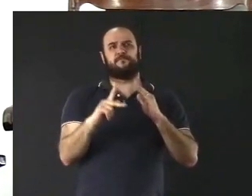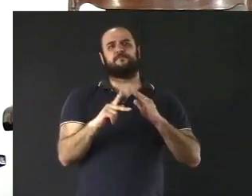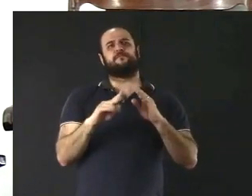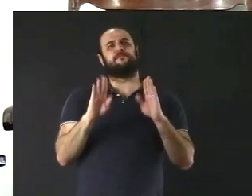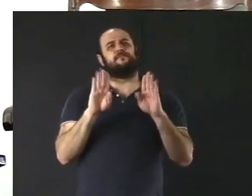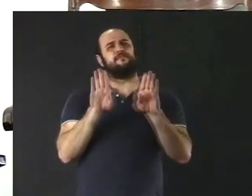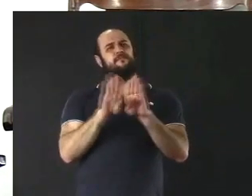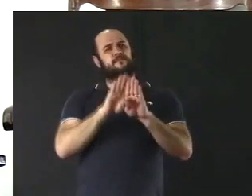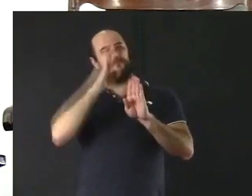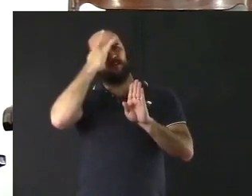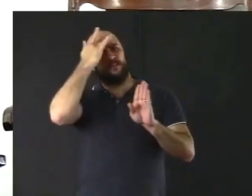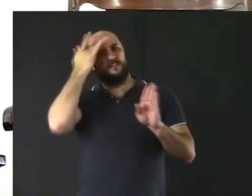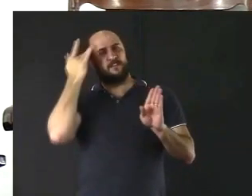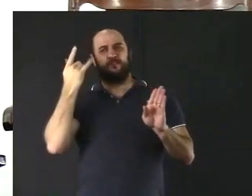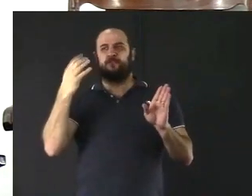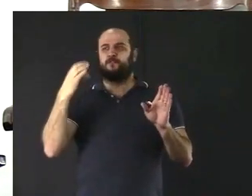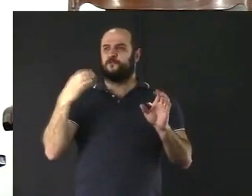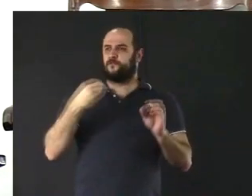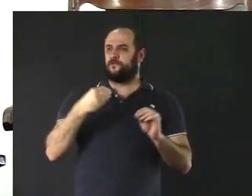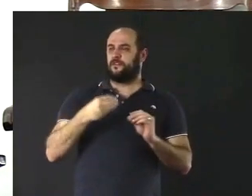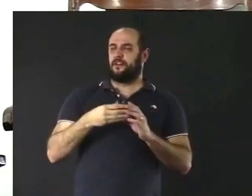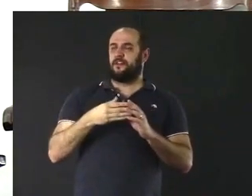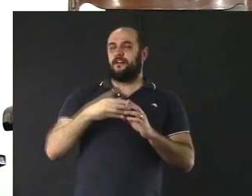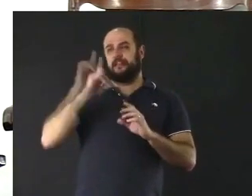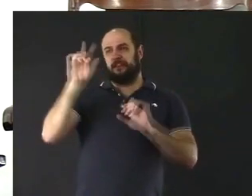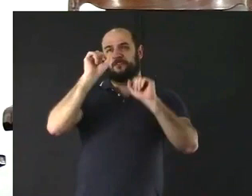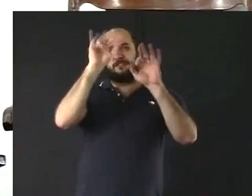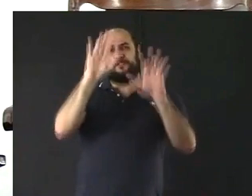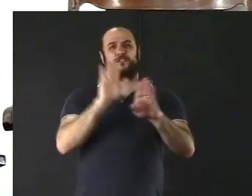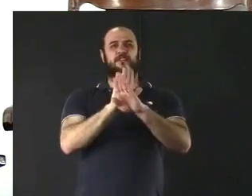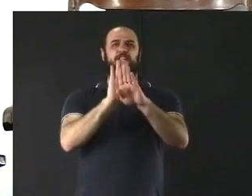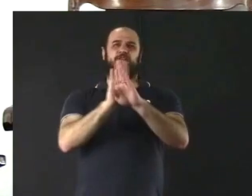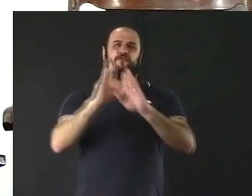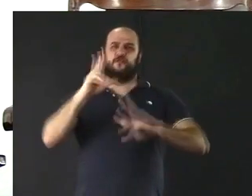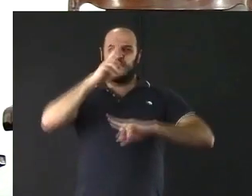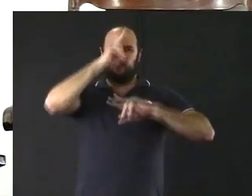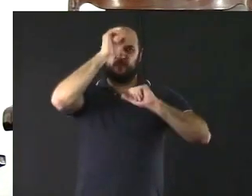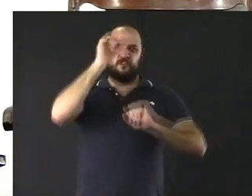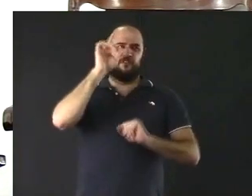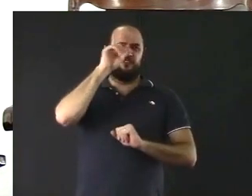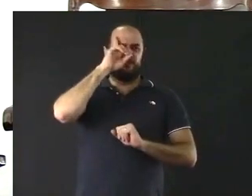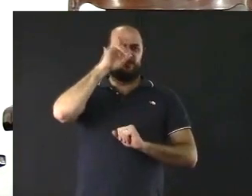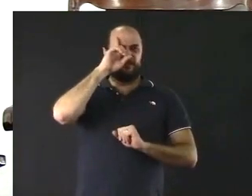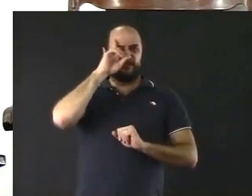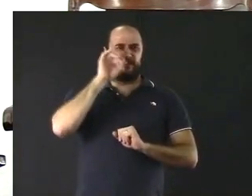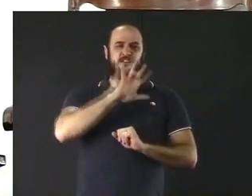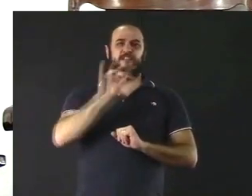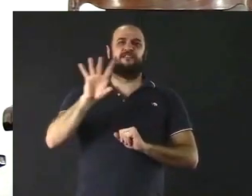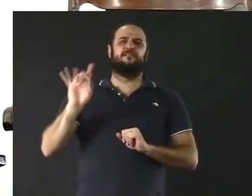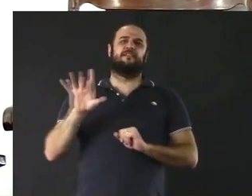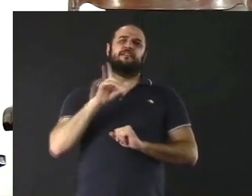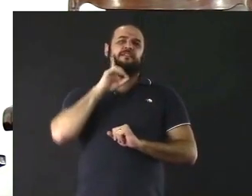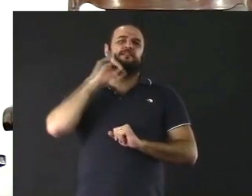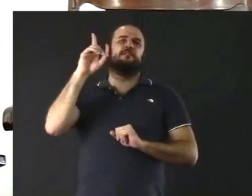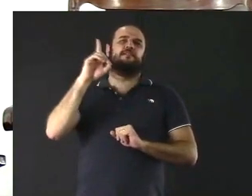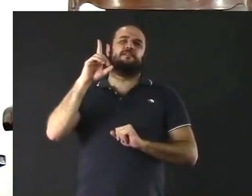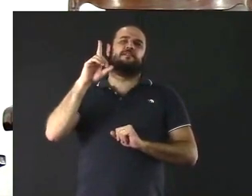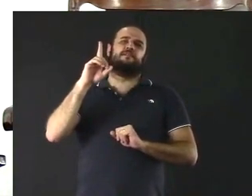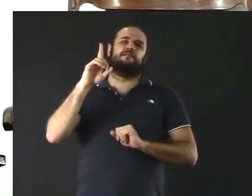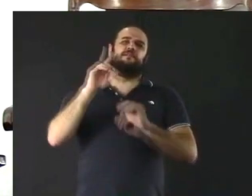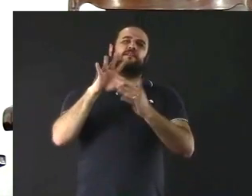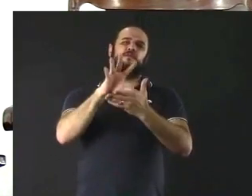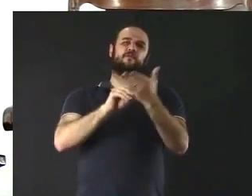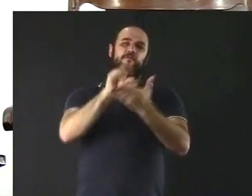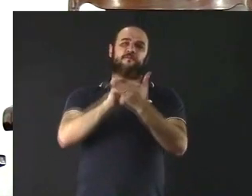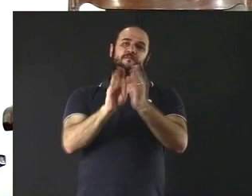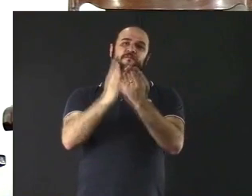círculo de vivência. Que Deus nos ajude, nos fortaleça a caminhar assim, conforme Ele revela na